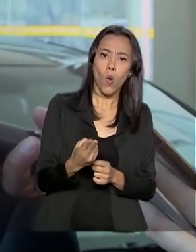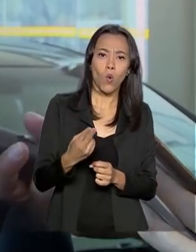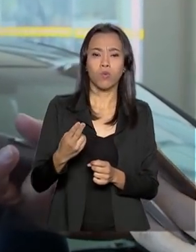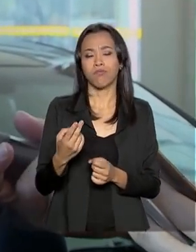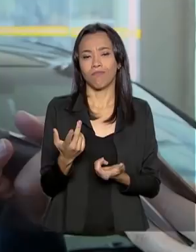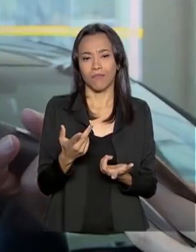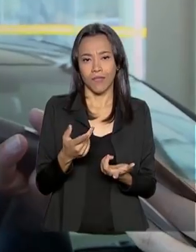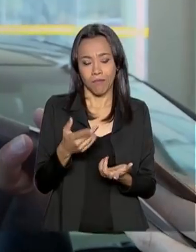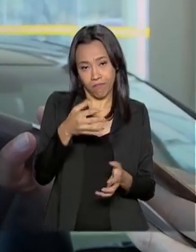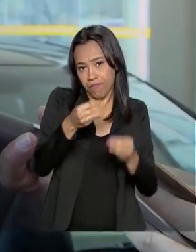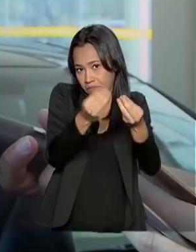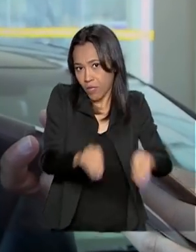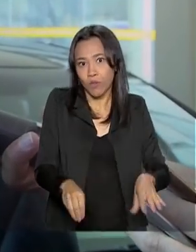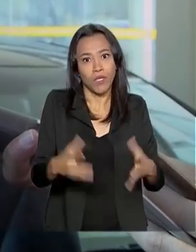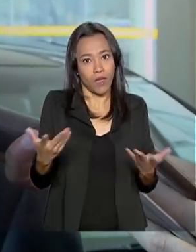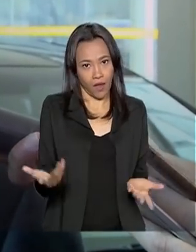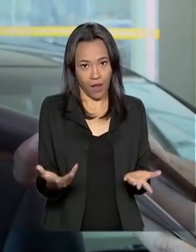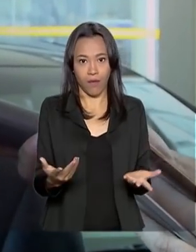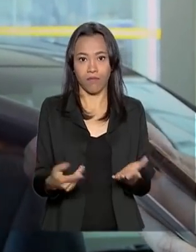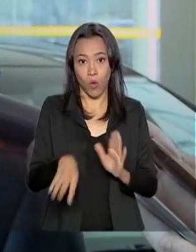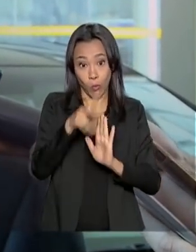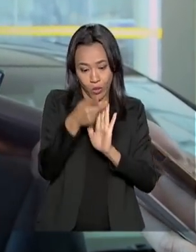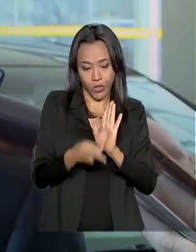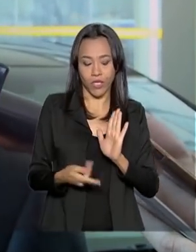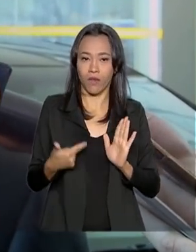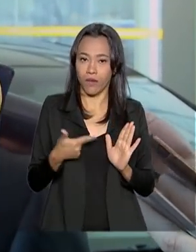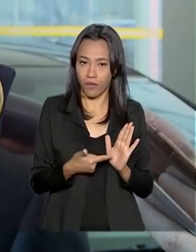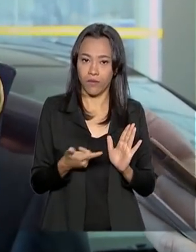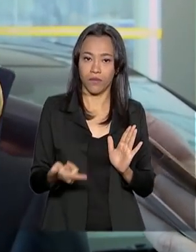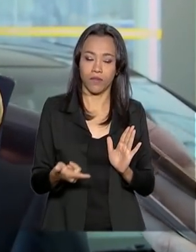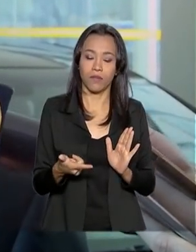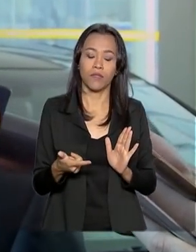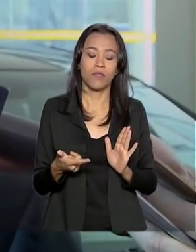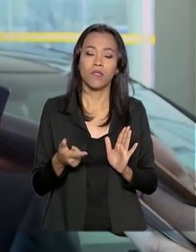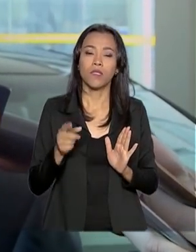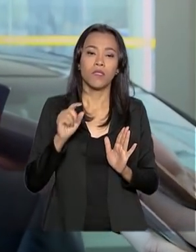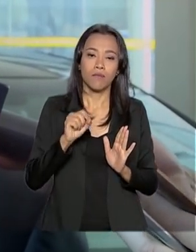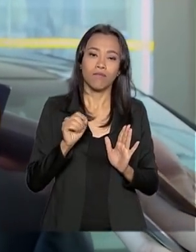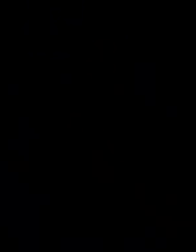projeto, no que tange à questão previdenciária.